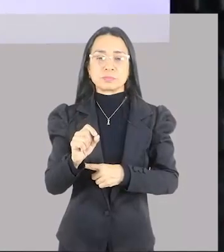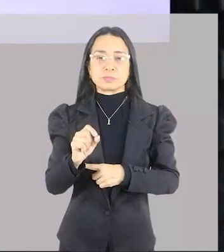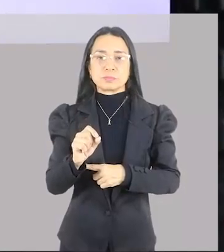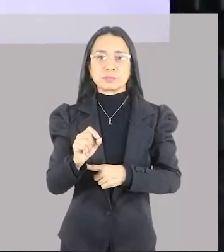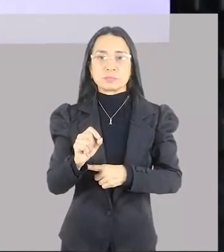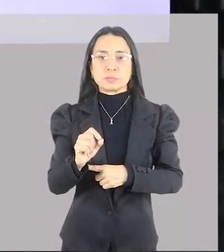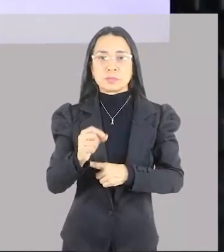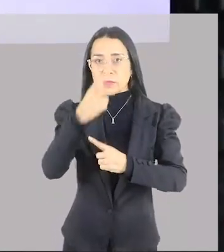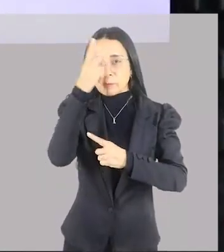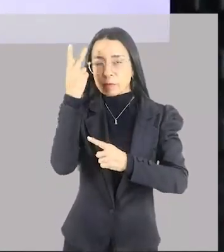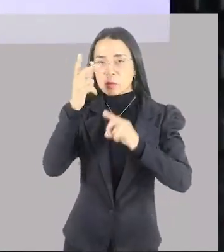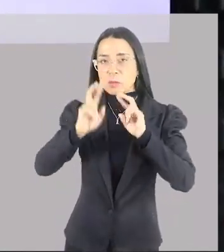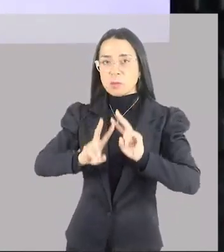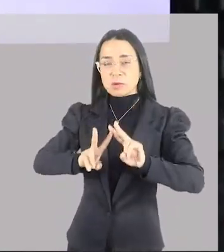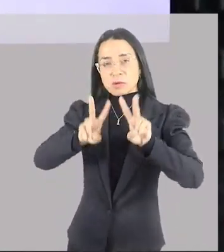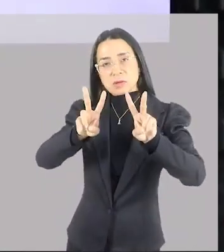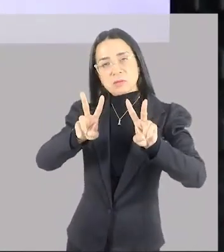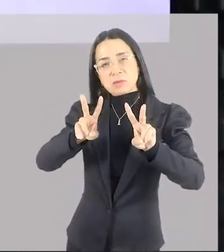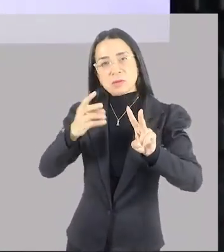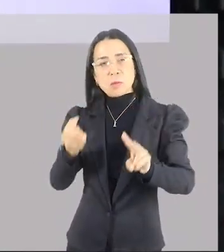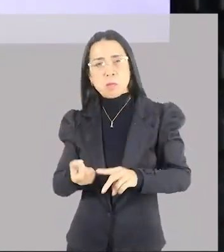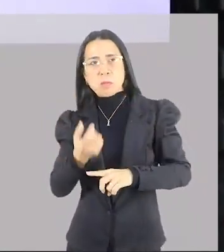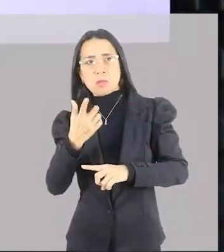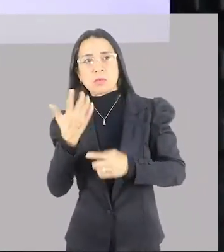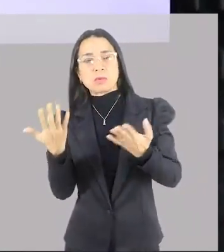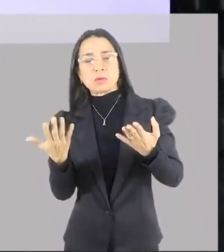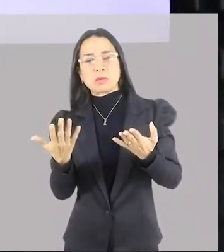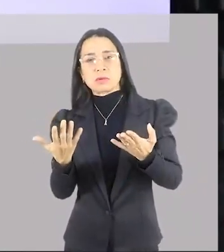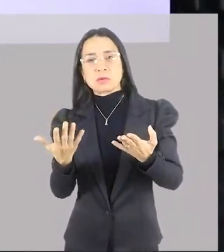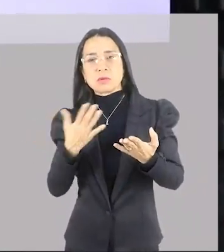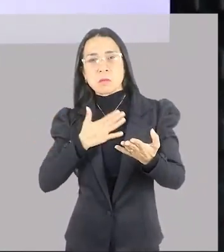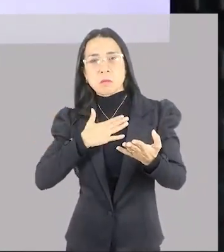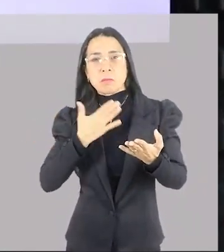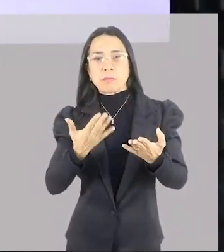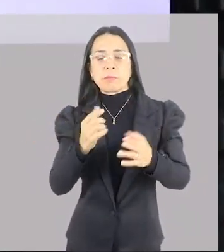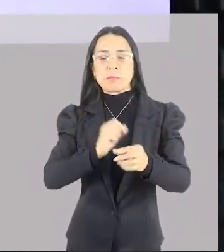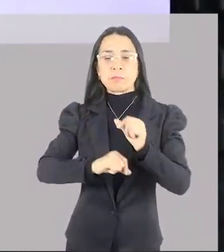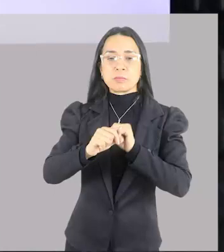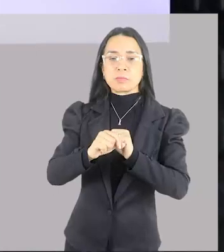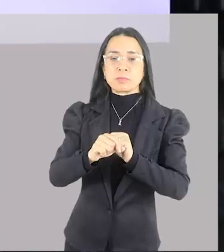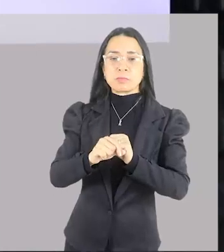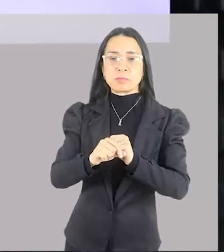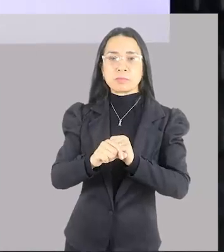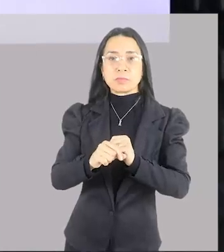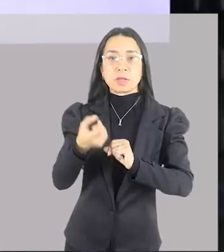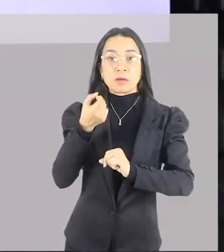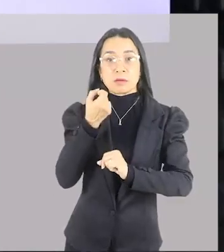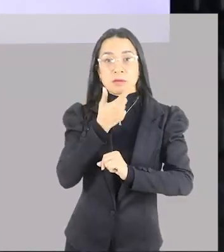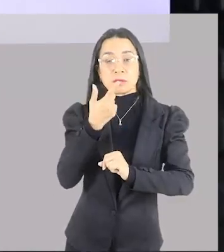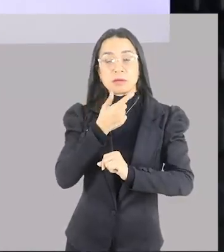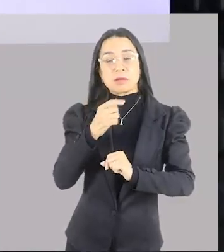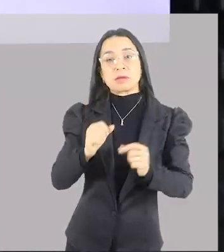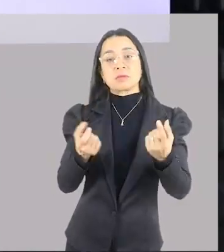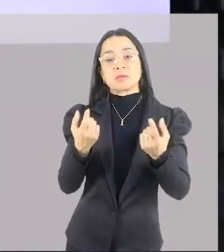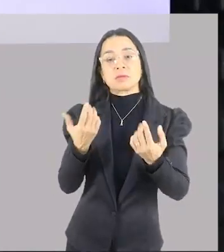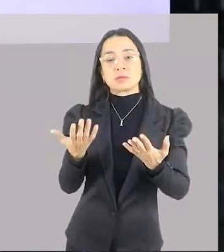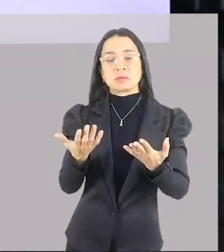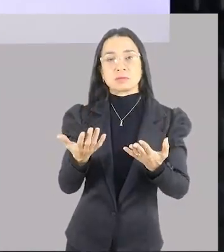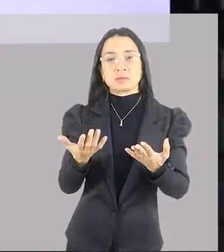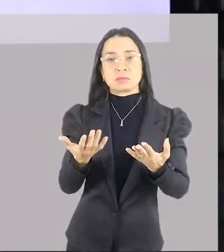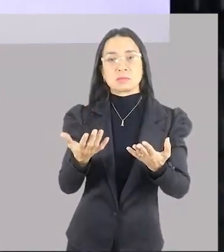no receptor, né? Causar um impacto ali dentro de uma situação mesmo irônica, dentro de uma situação,